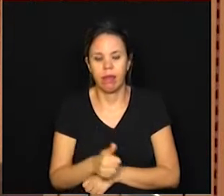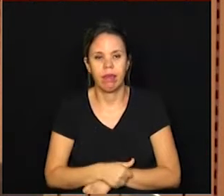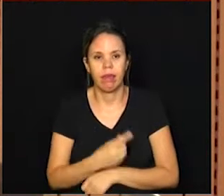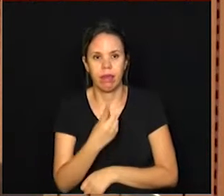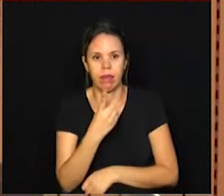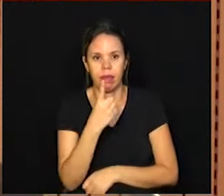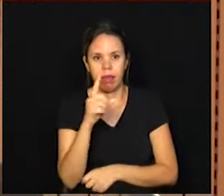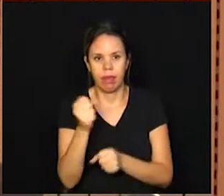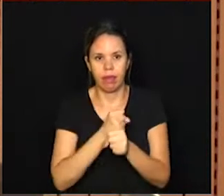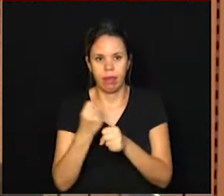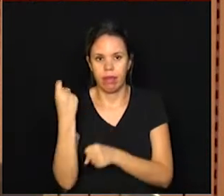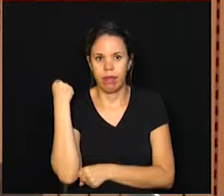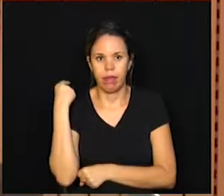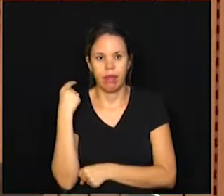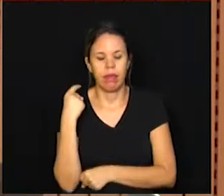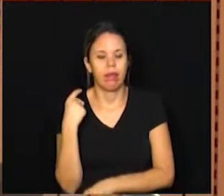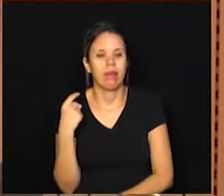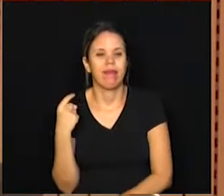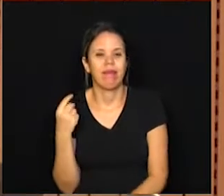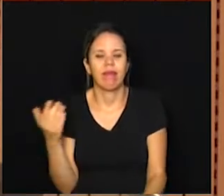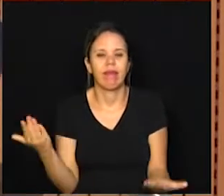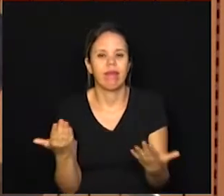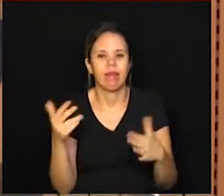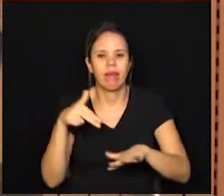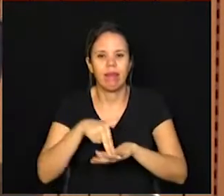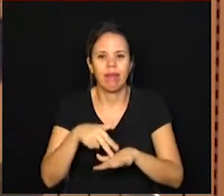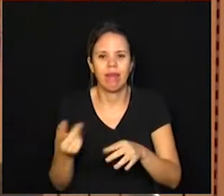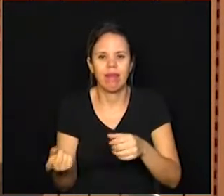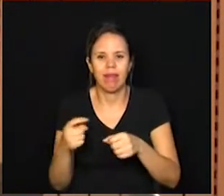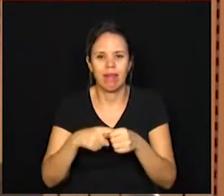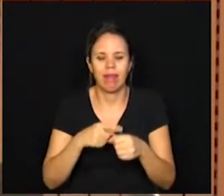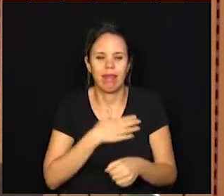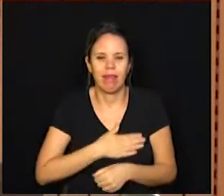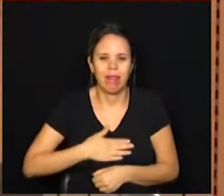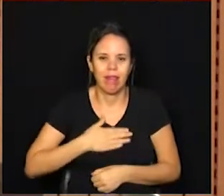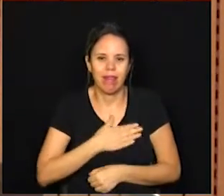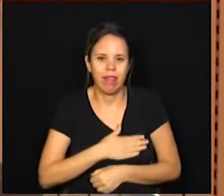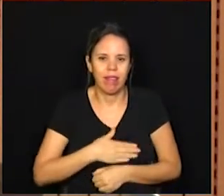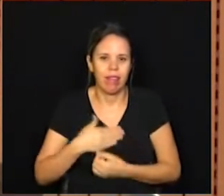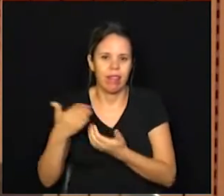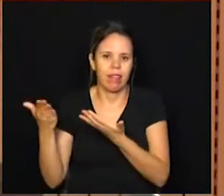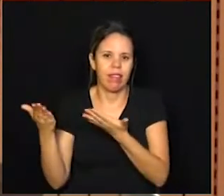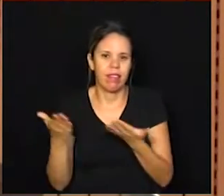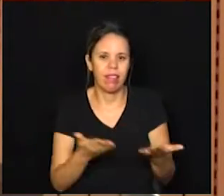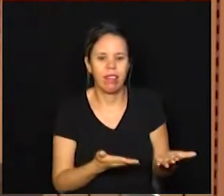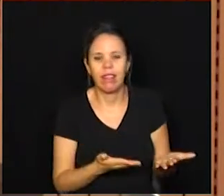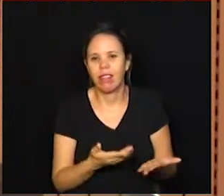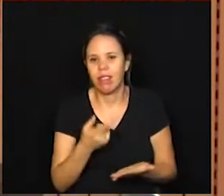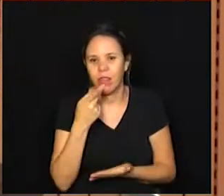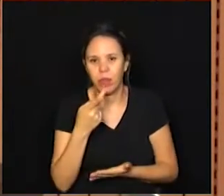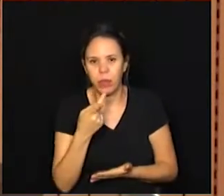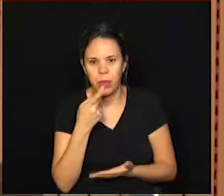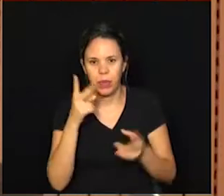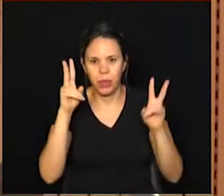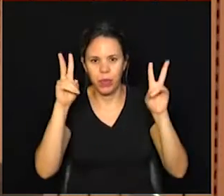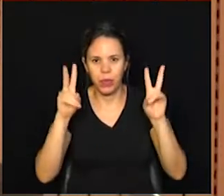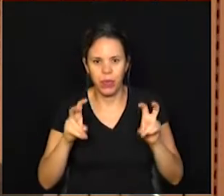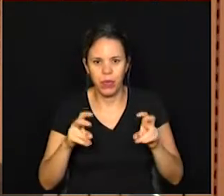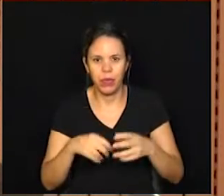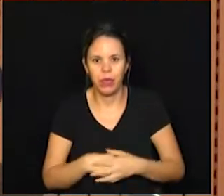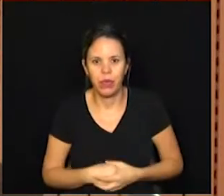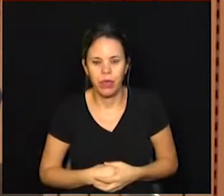anos atrás, e hoje eu estou aqui de volta e muito honrado com o convite para falarmos de um tema